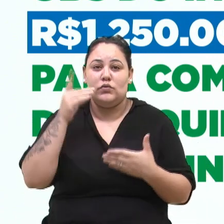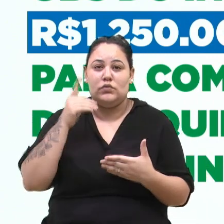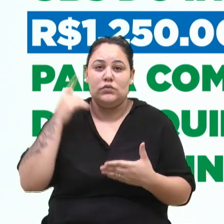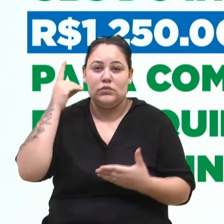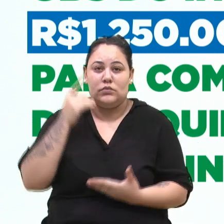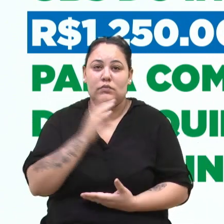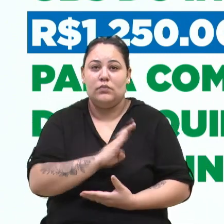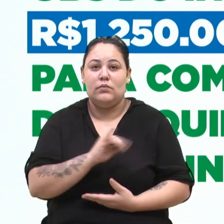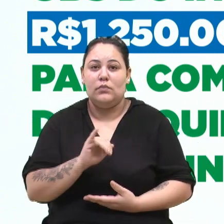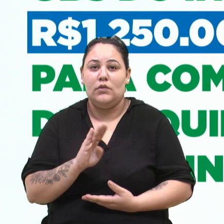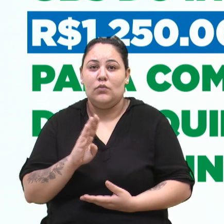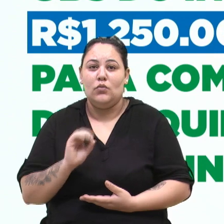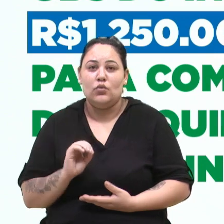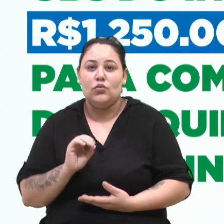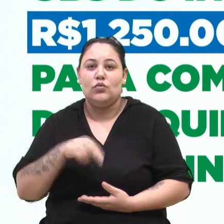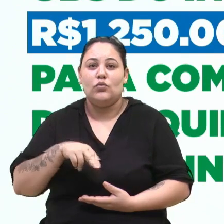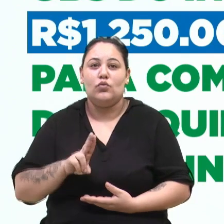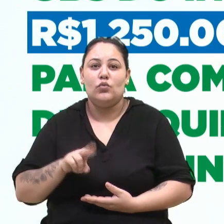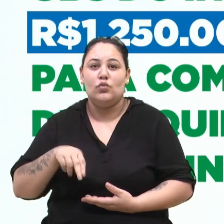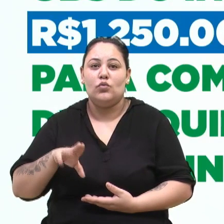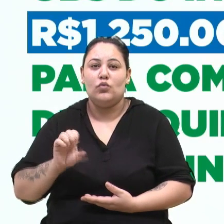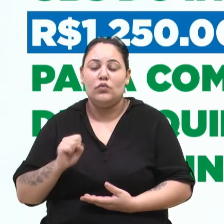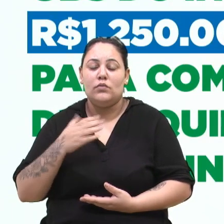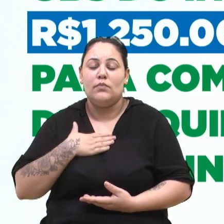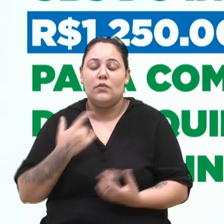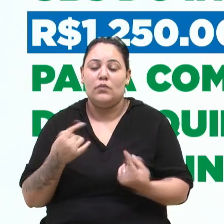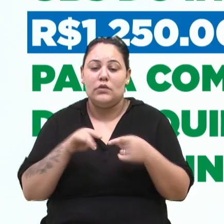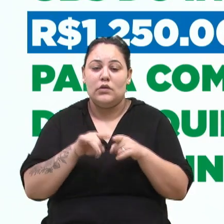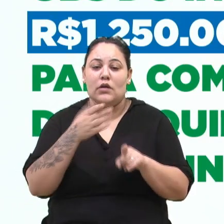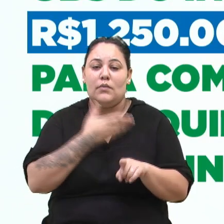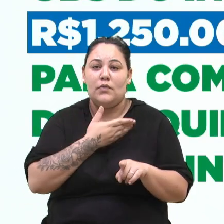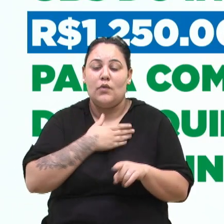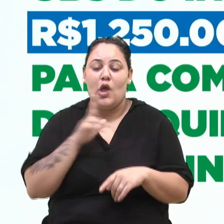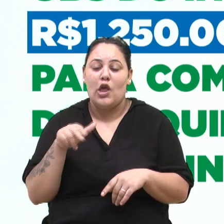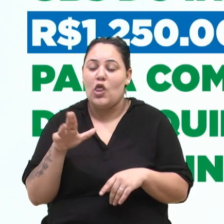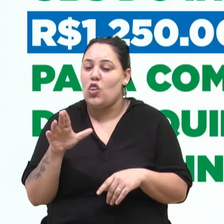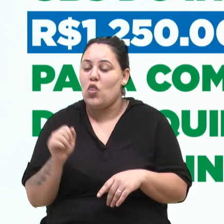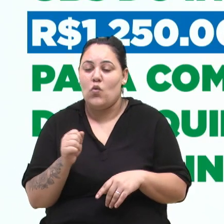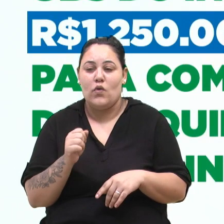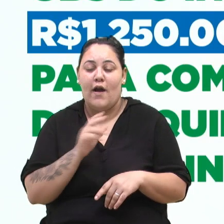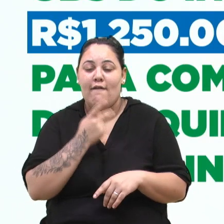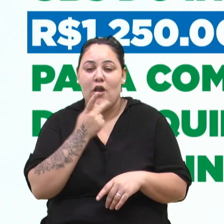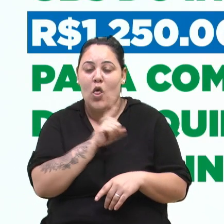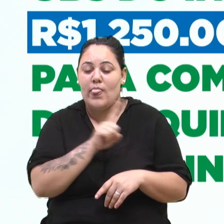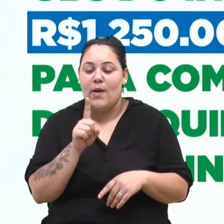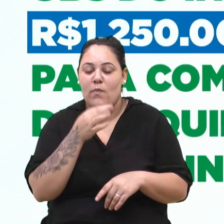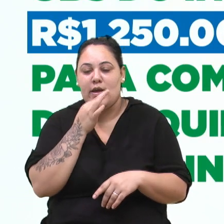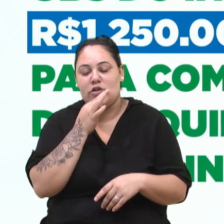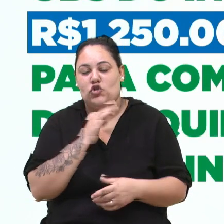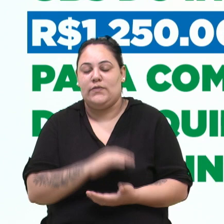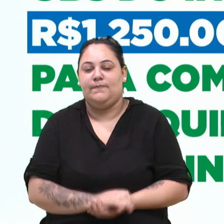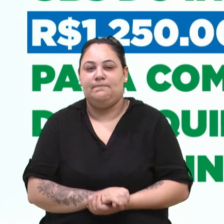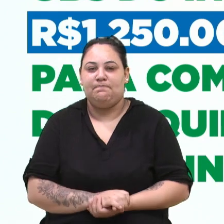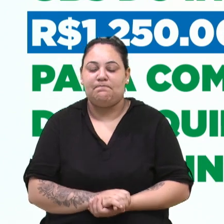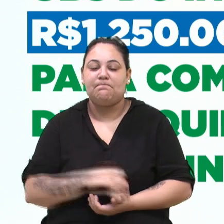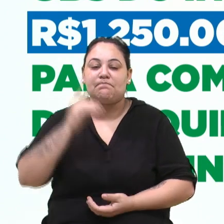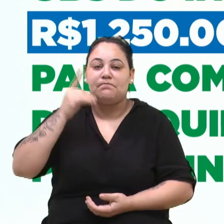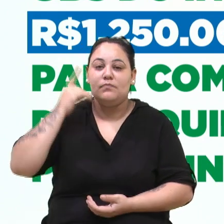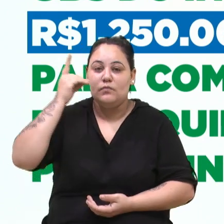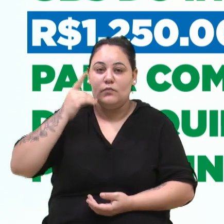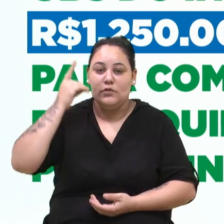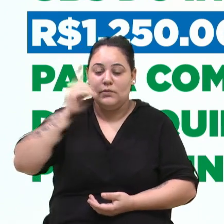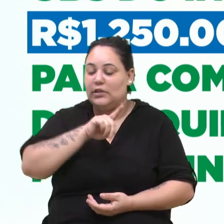Nunes, meu grande parceiro, meu amigo, e que nunca se negou a ajudar Caxias do Sul. Um deputado que não